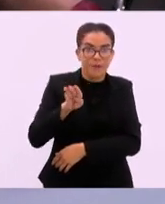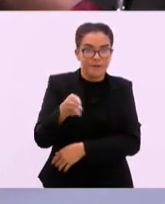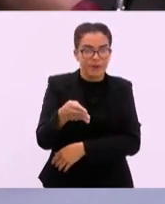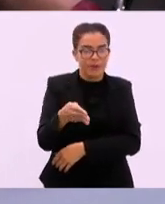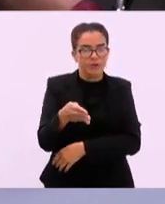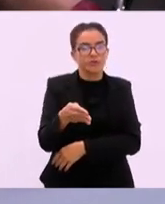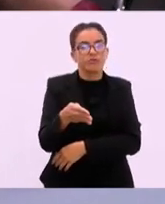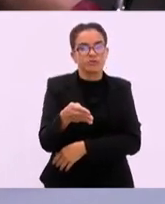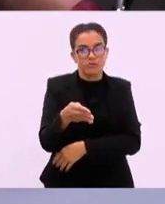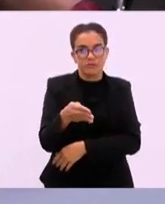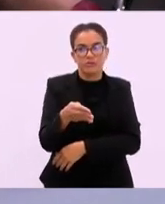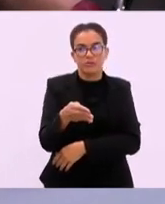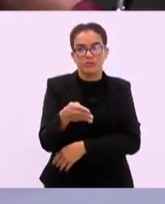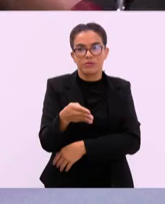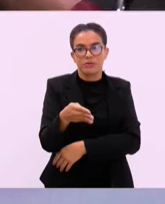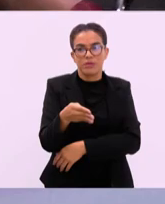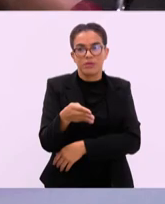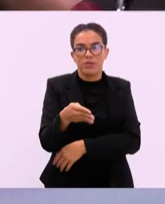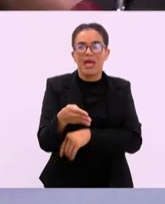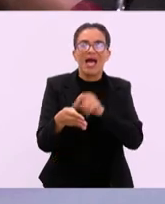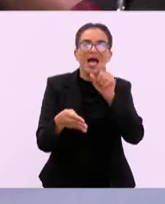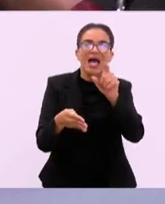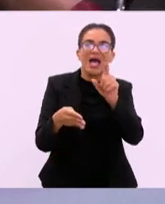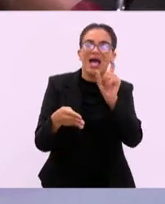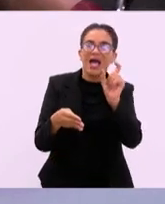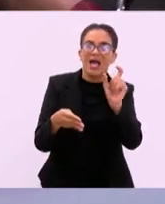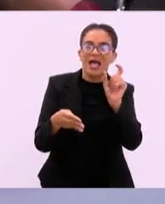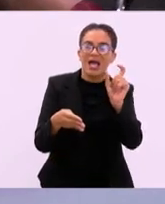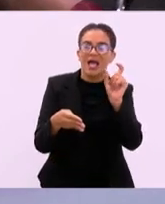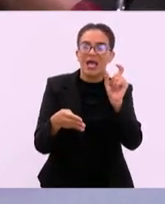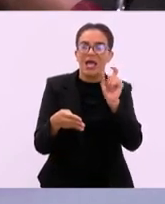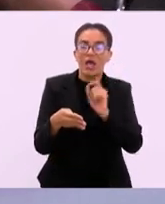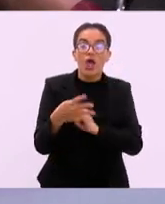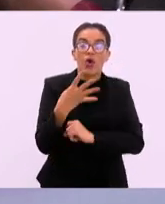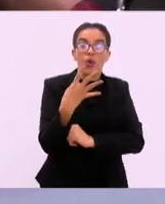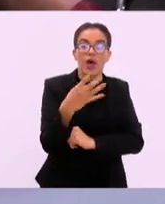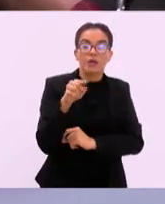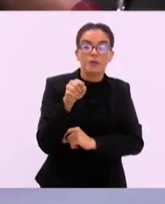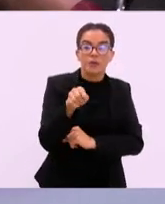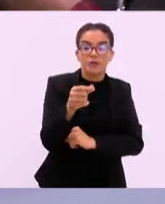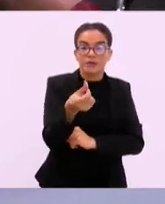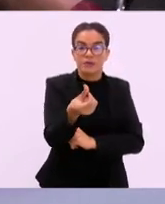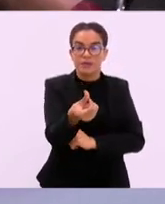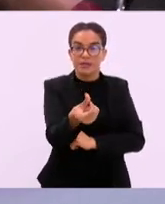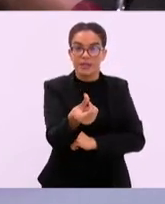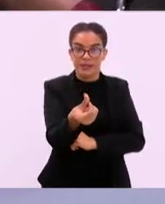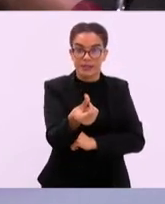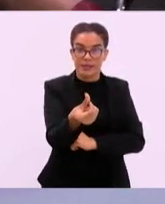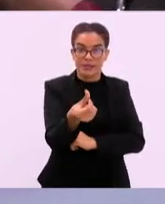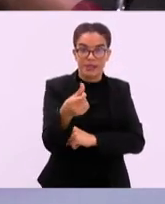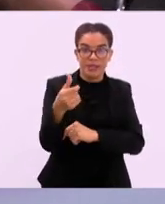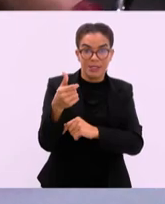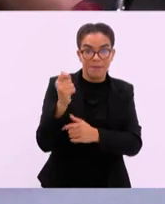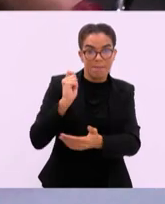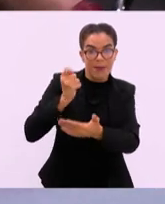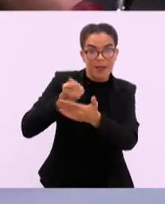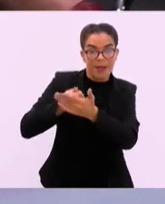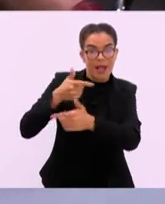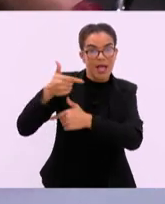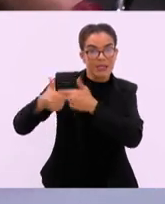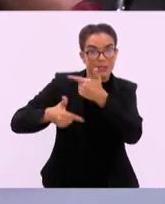quais essa expressão, 4,6 de serviço, de juros,